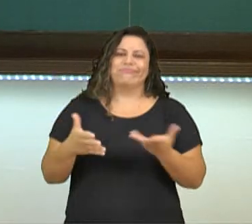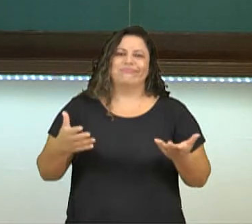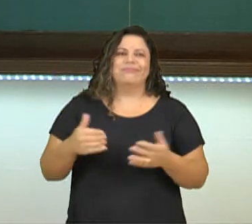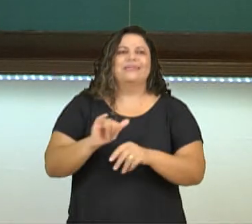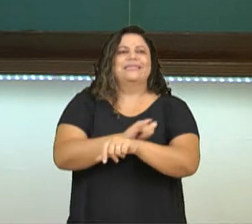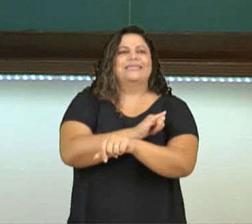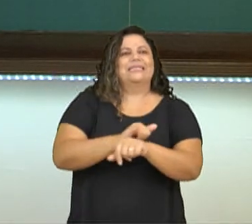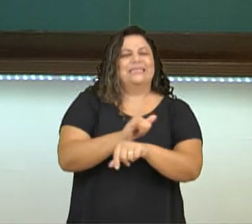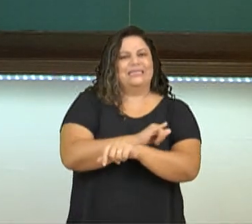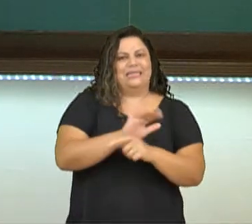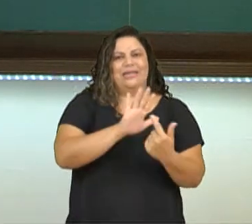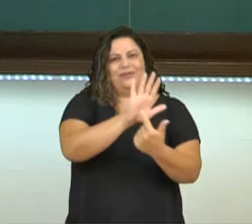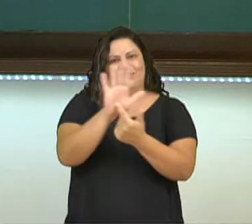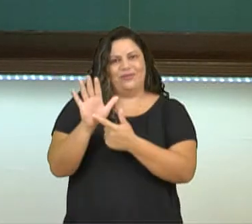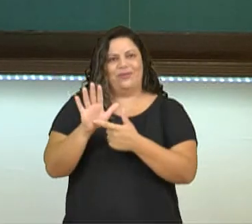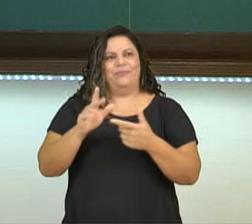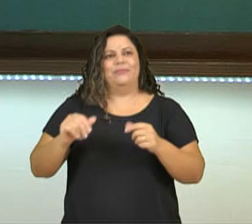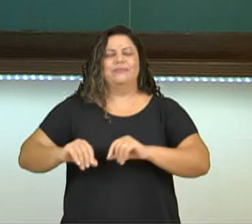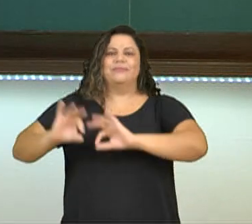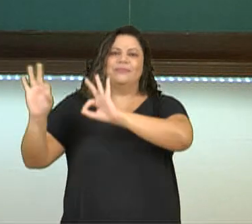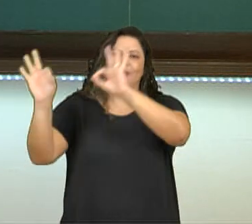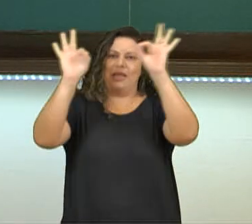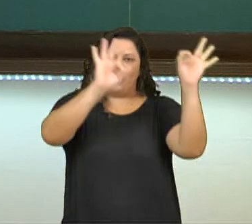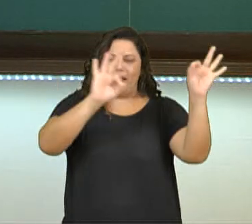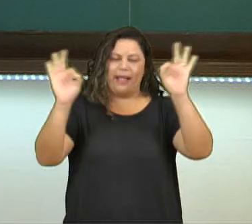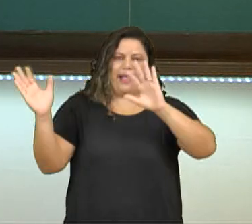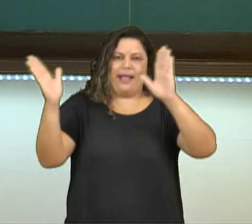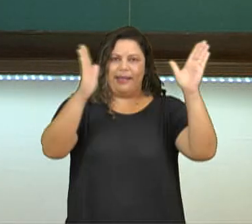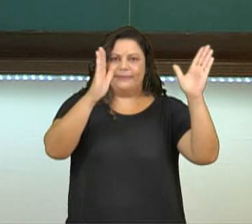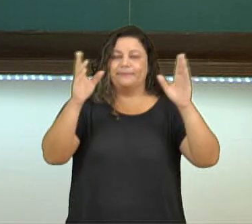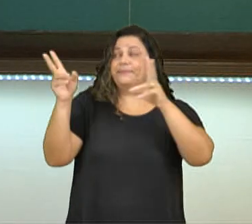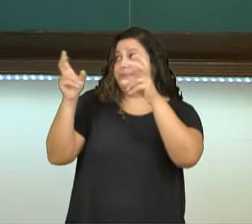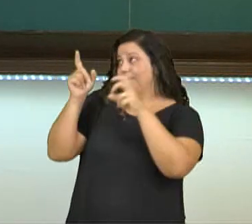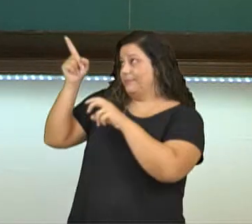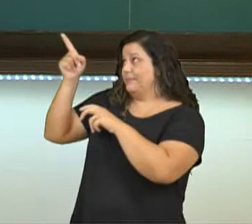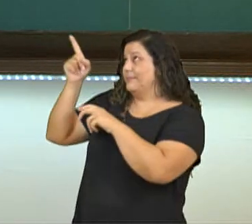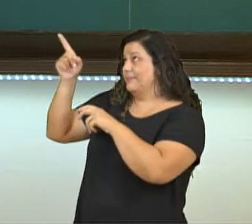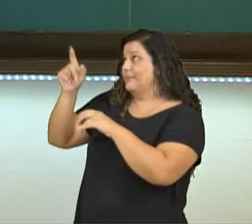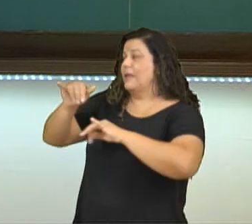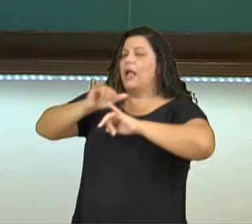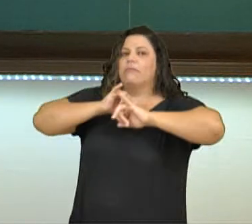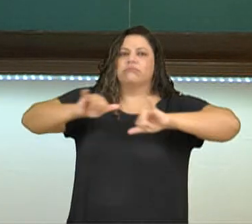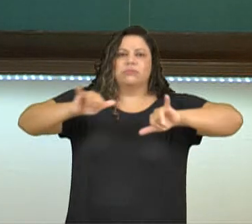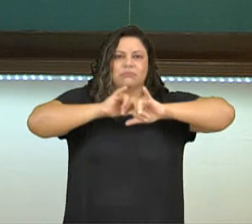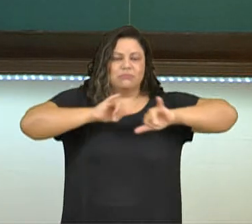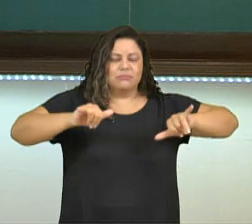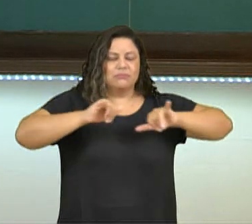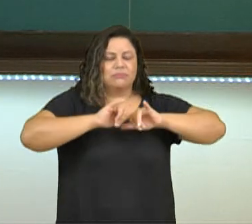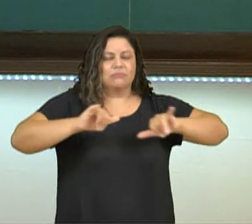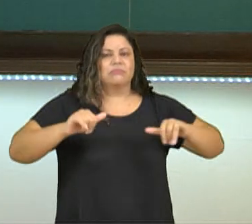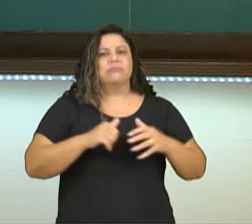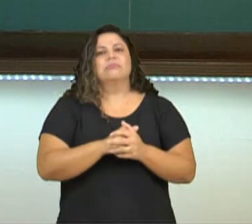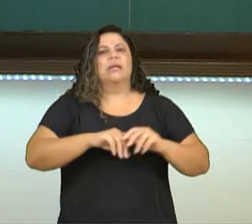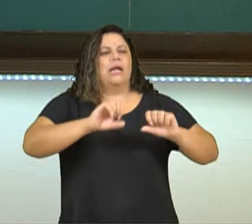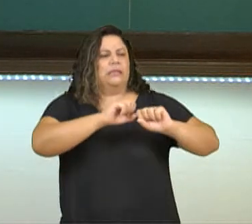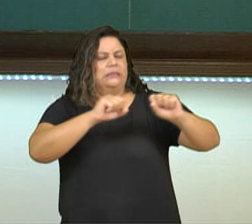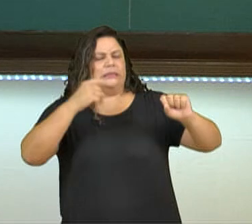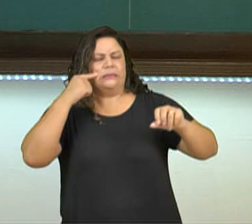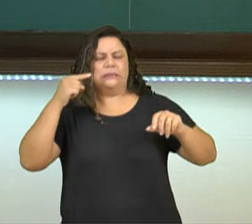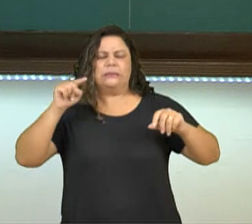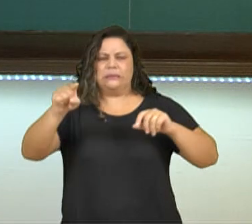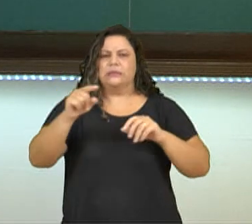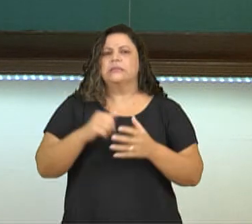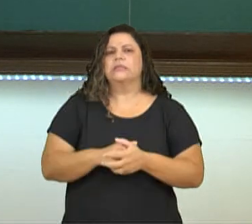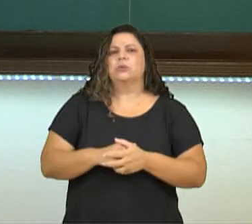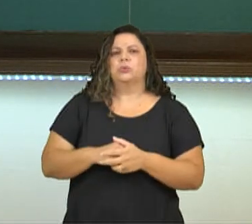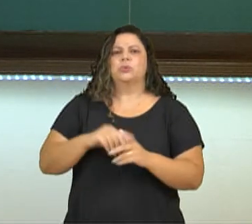que agora eu apresento para você as placas publicitárias. As placas publicitárias que estão instaladas em avenidas de grande circulação, que têm